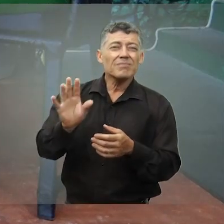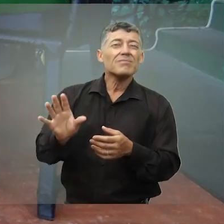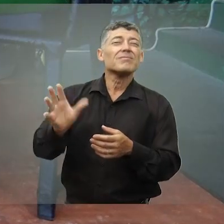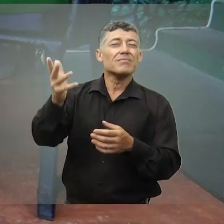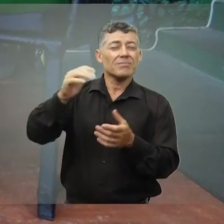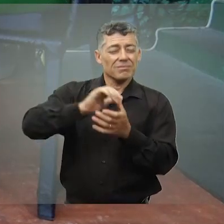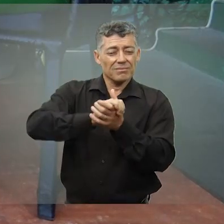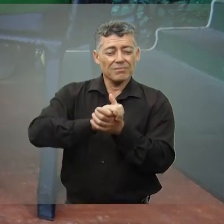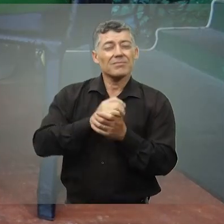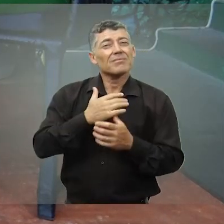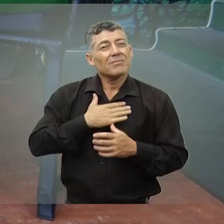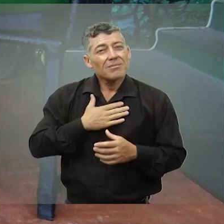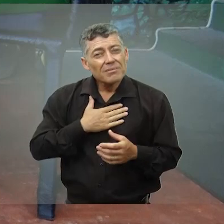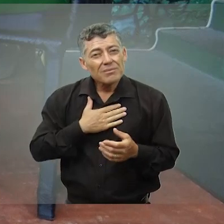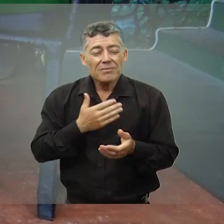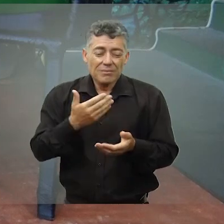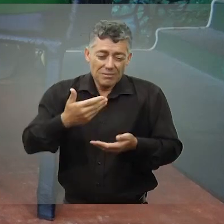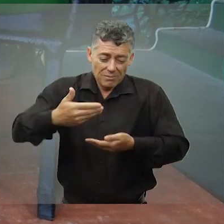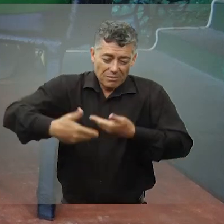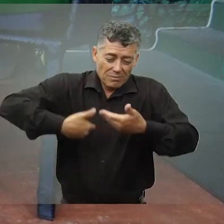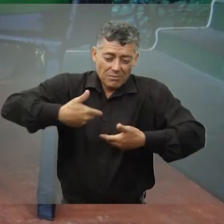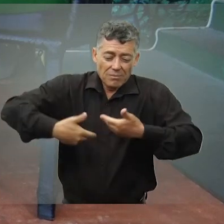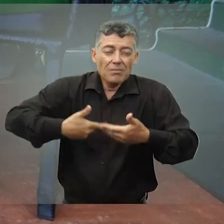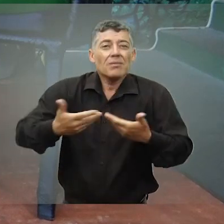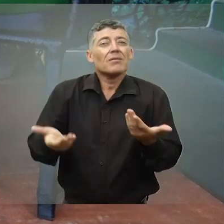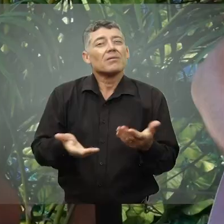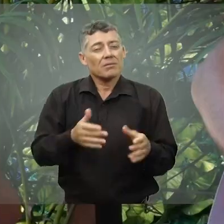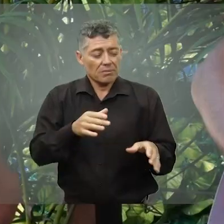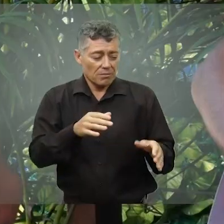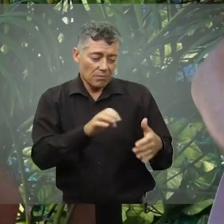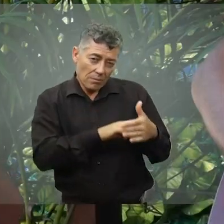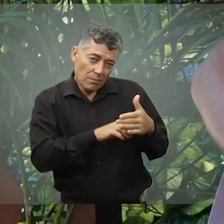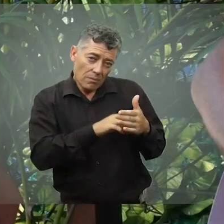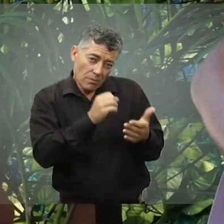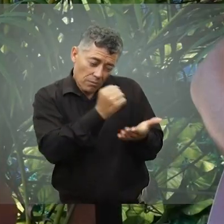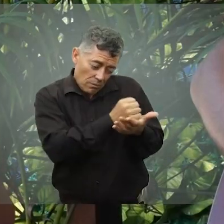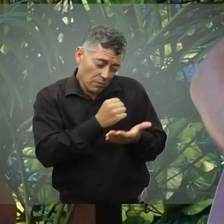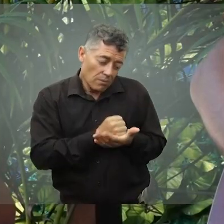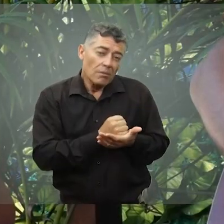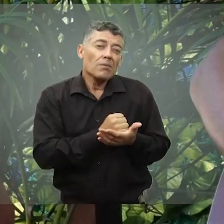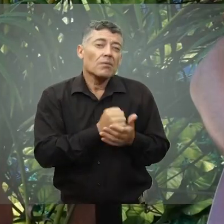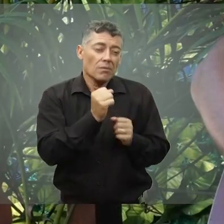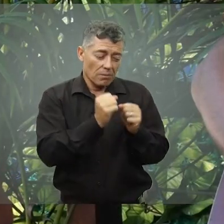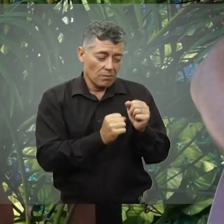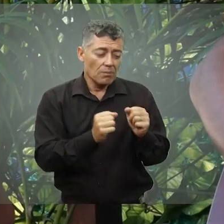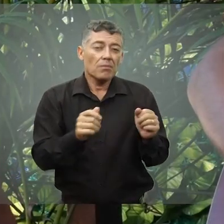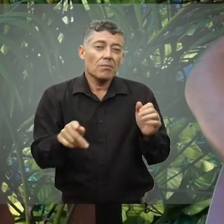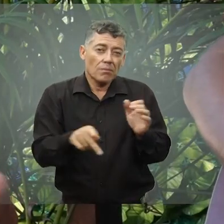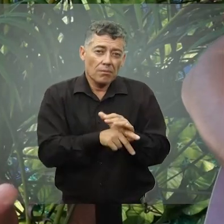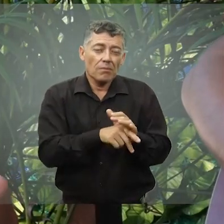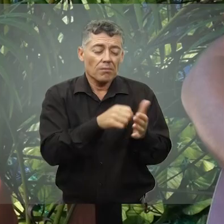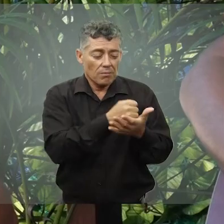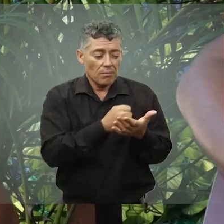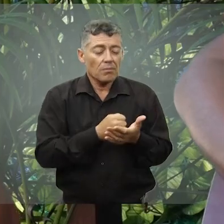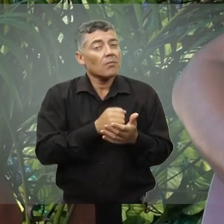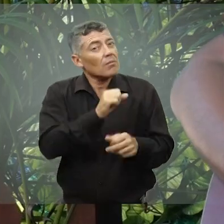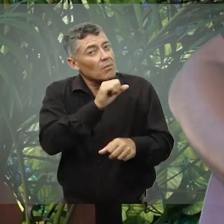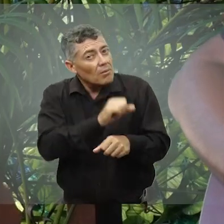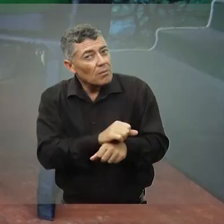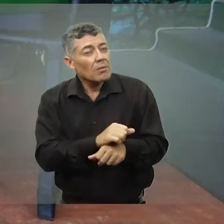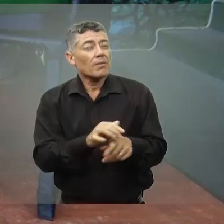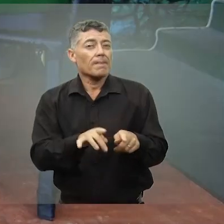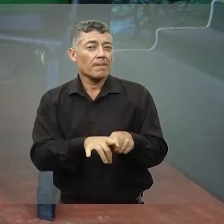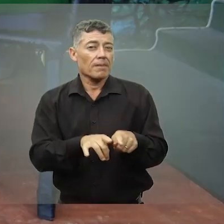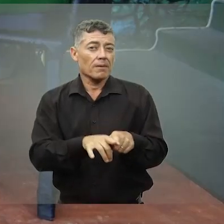de minha esposa, de minha cuidadora, ela era minha empresária também. E aí a gente deu uma parada pra gente se cuidar, que